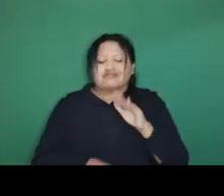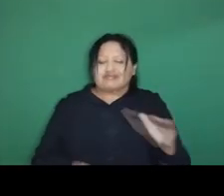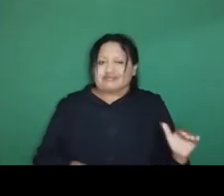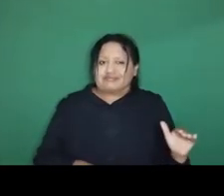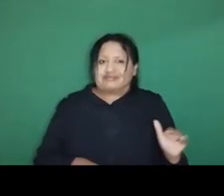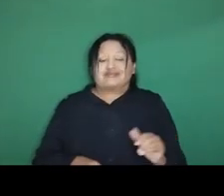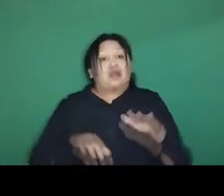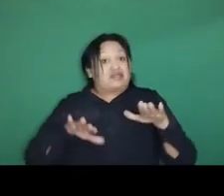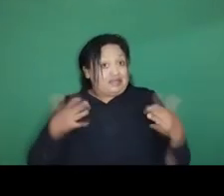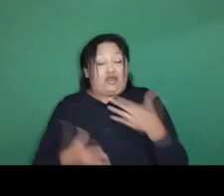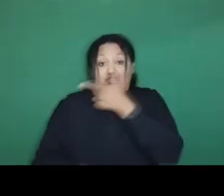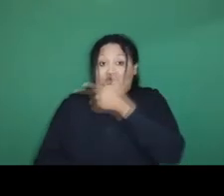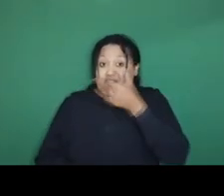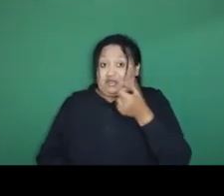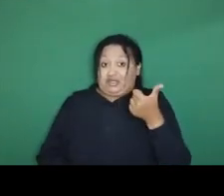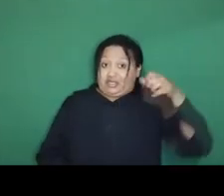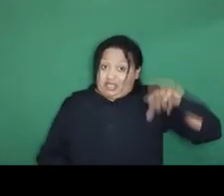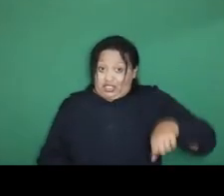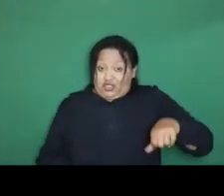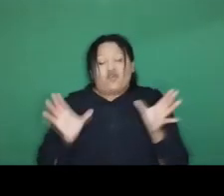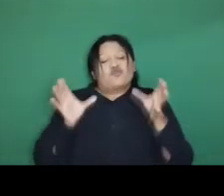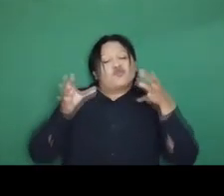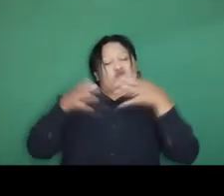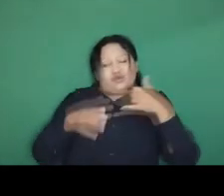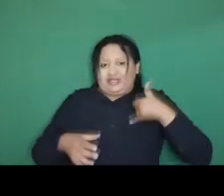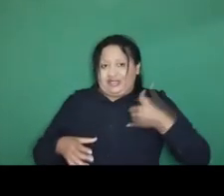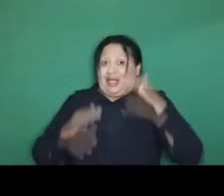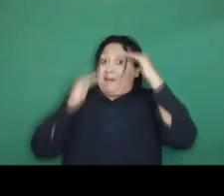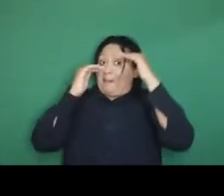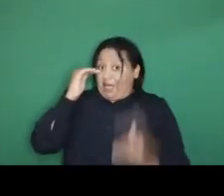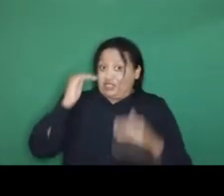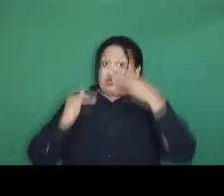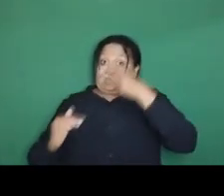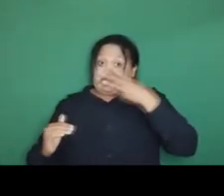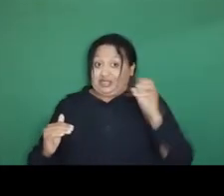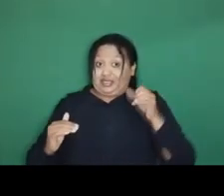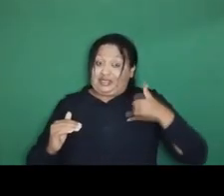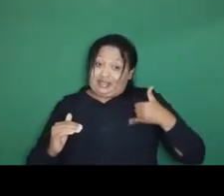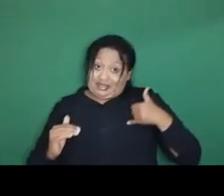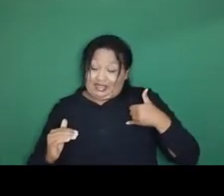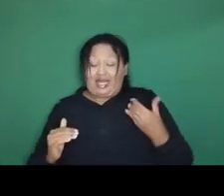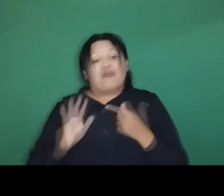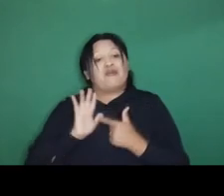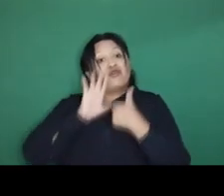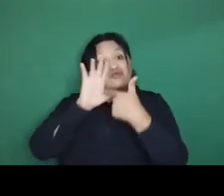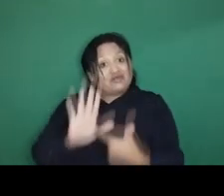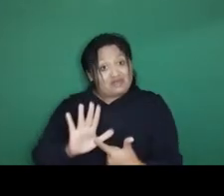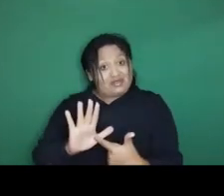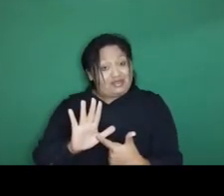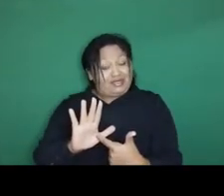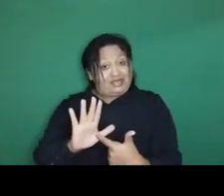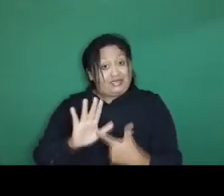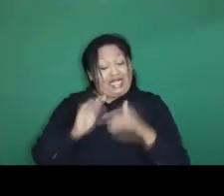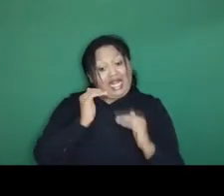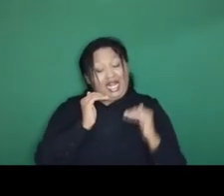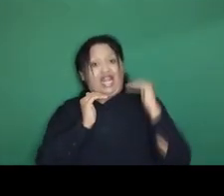pois em 2019 os grupos retalhos abaixo dos 30 anos apresentar apresentaram expressiva